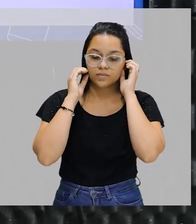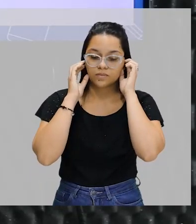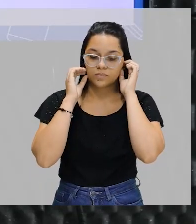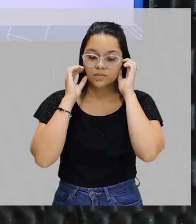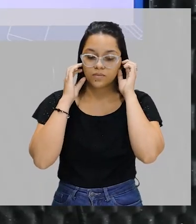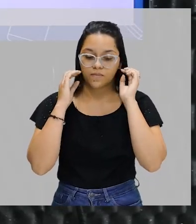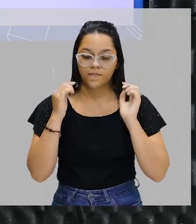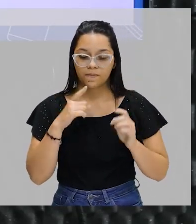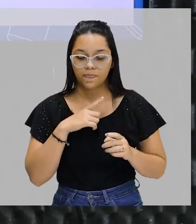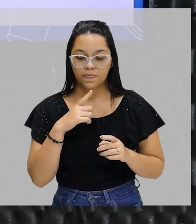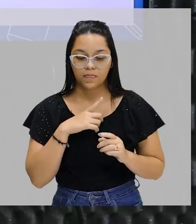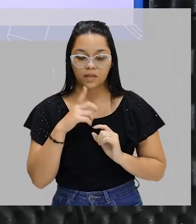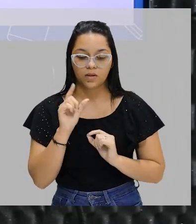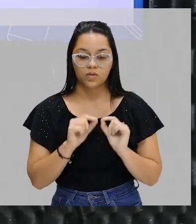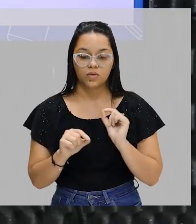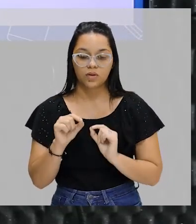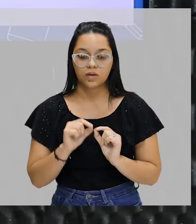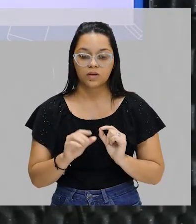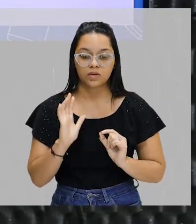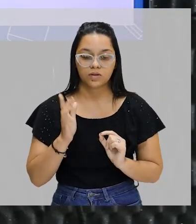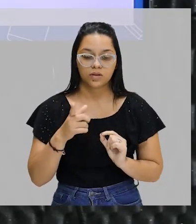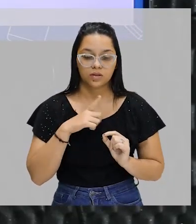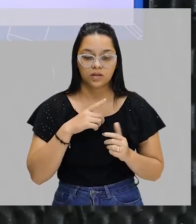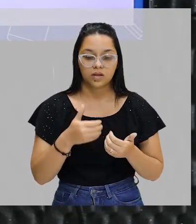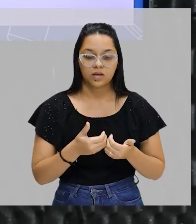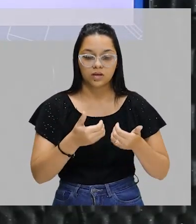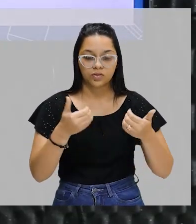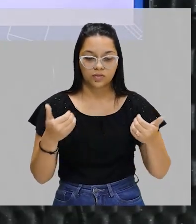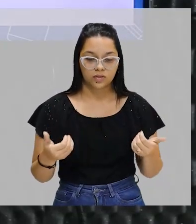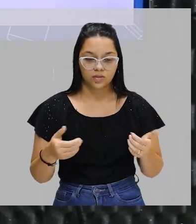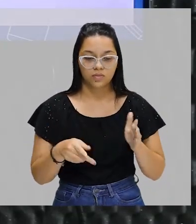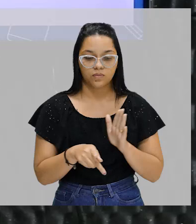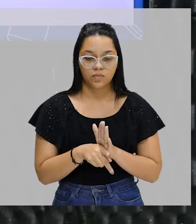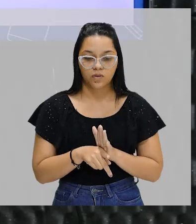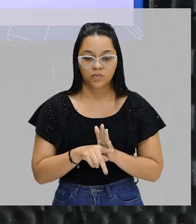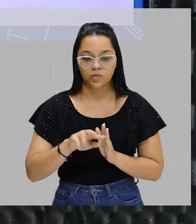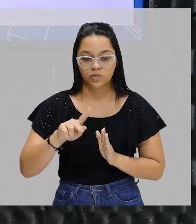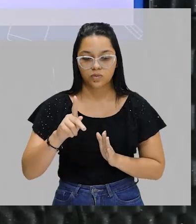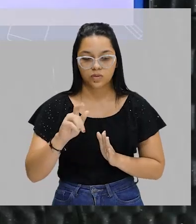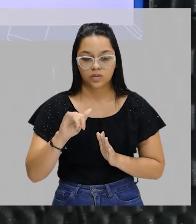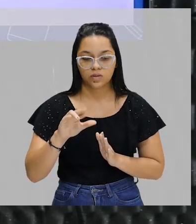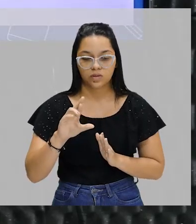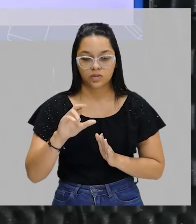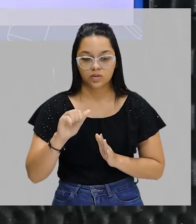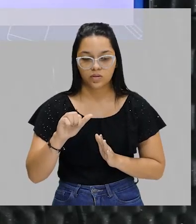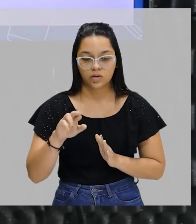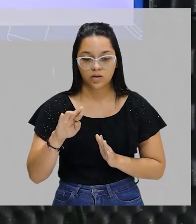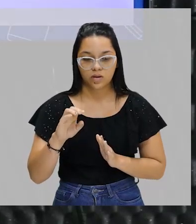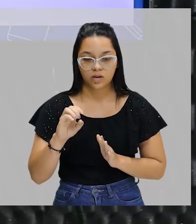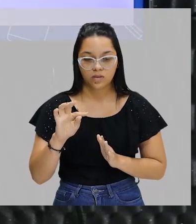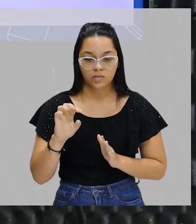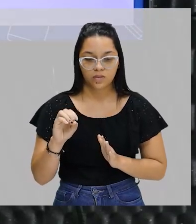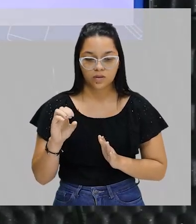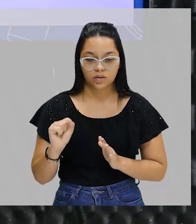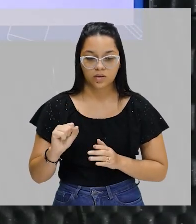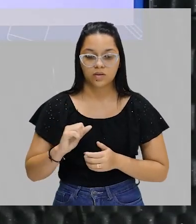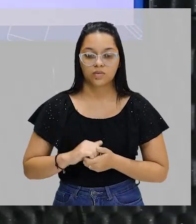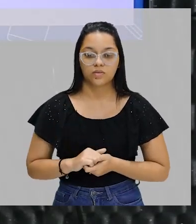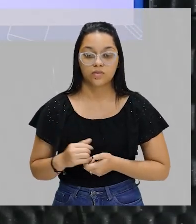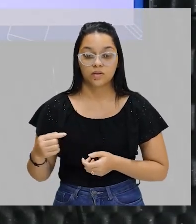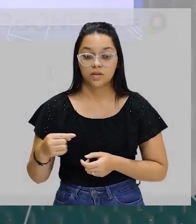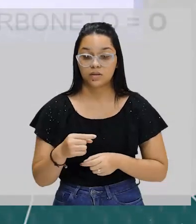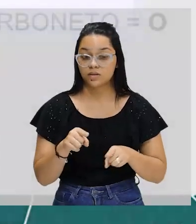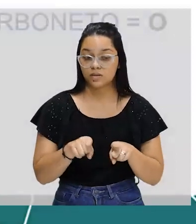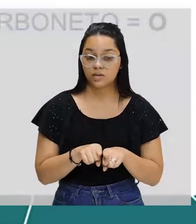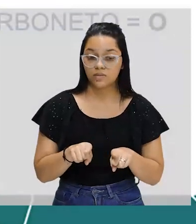nós temos a classificação ou então a divisão dos hidrocarbonetos. Bom, esses